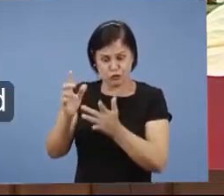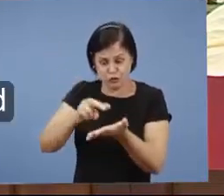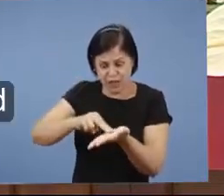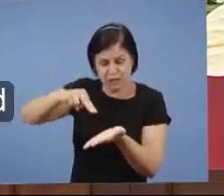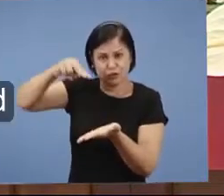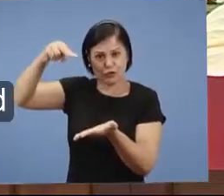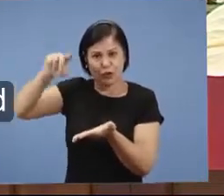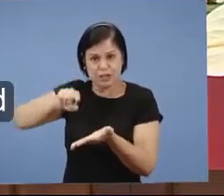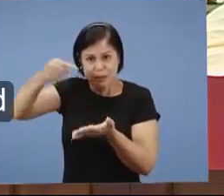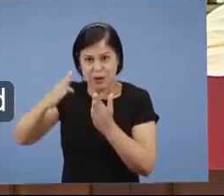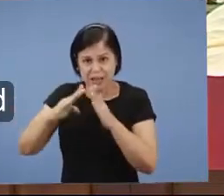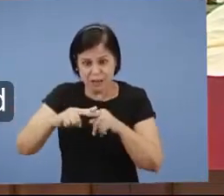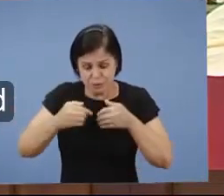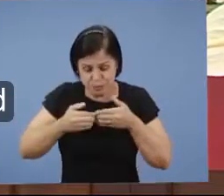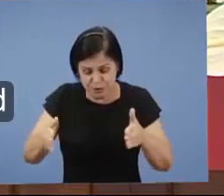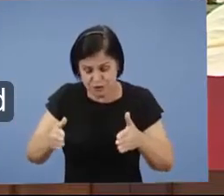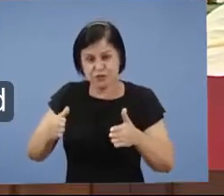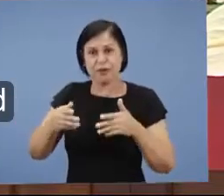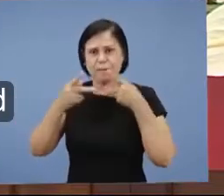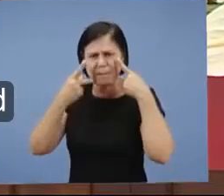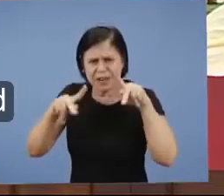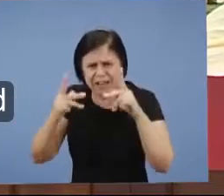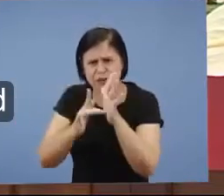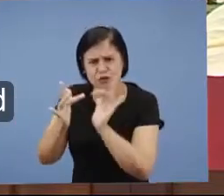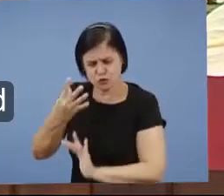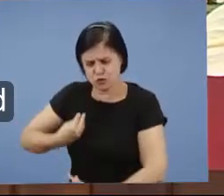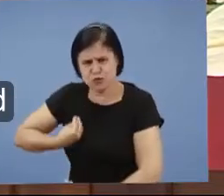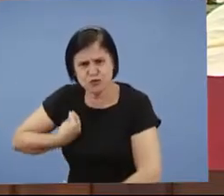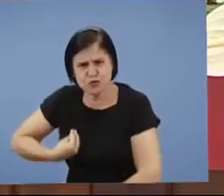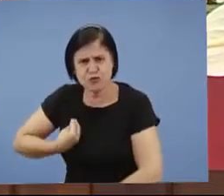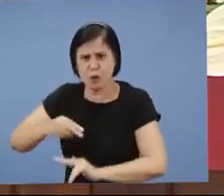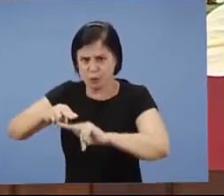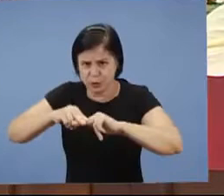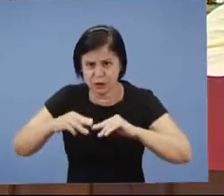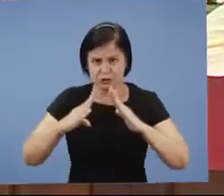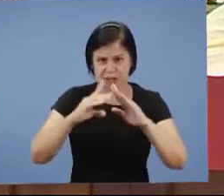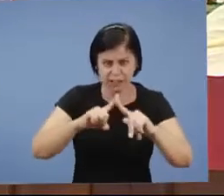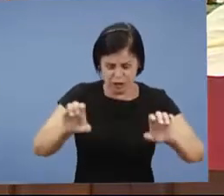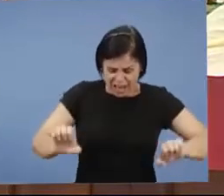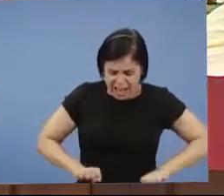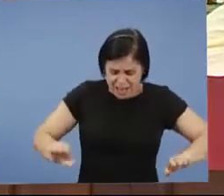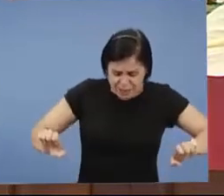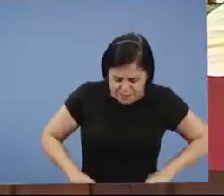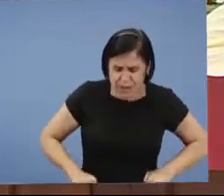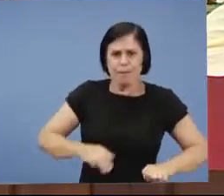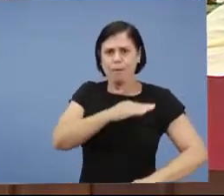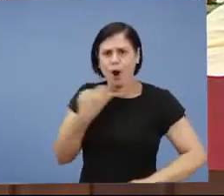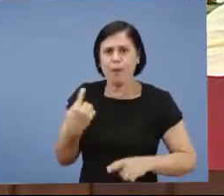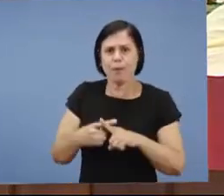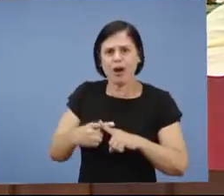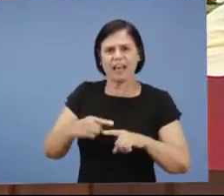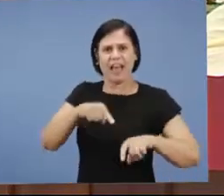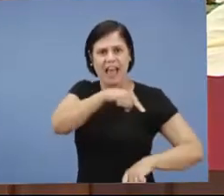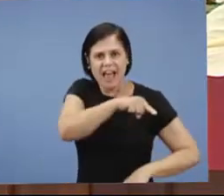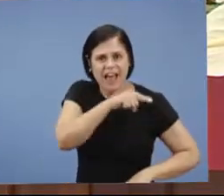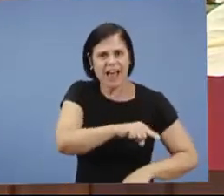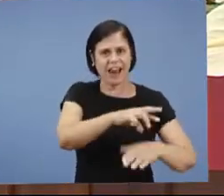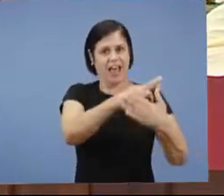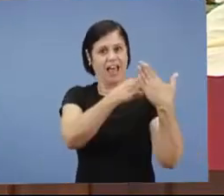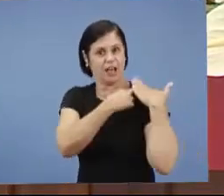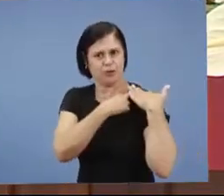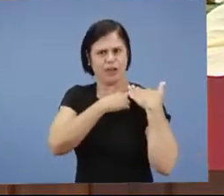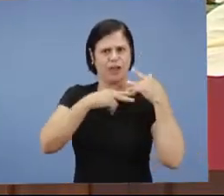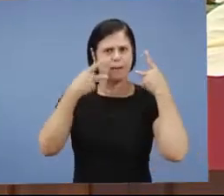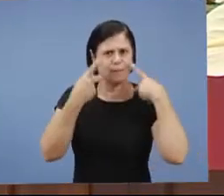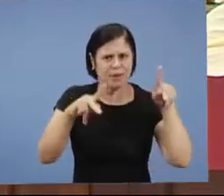vivo, e foi por isso que a igreja de Esmirna morreu, que ela disse que Jesus estava vivo, que era a mensagem